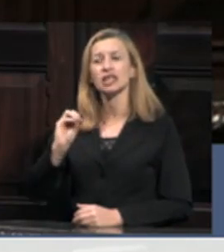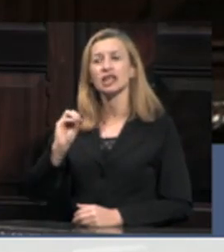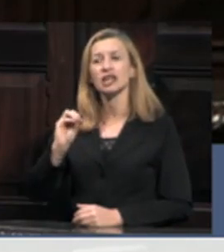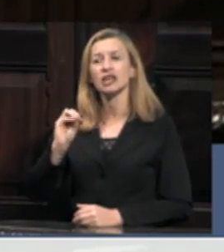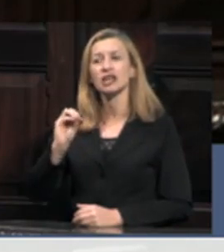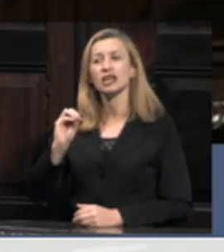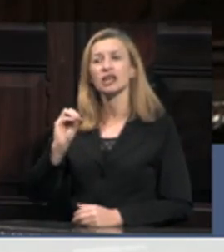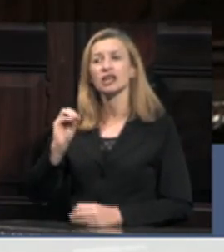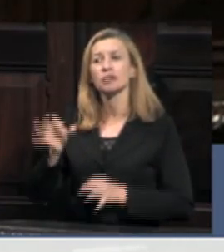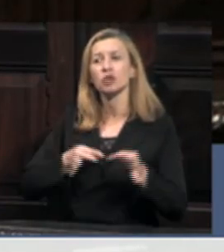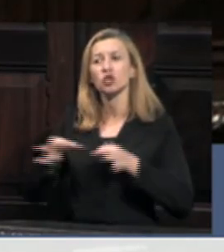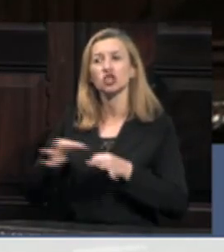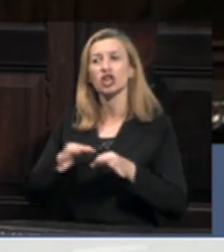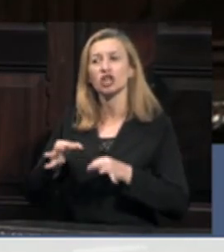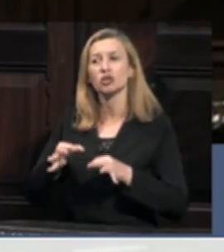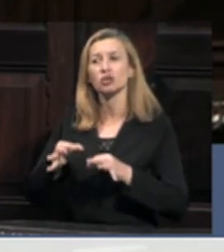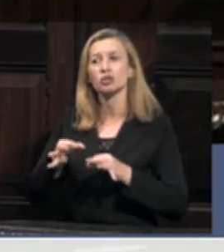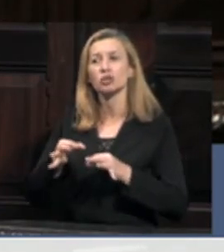dia.